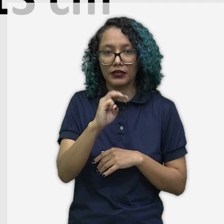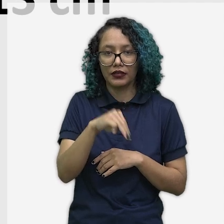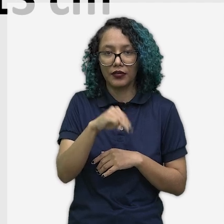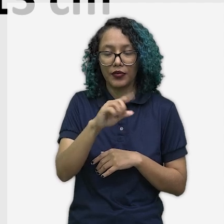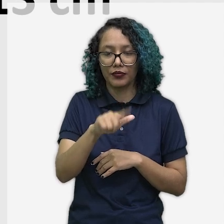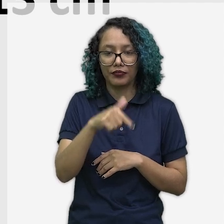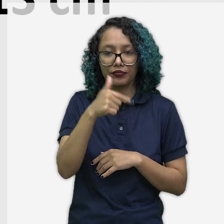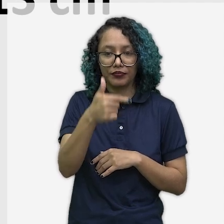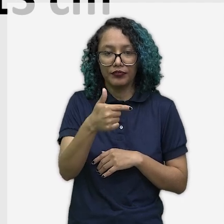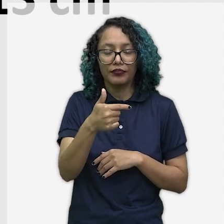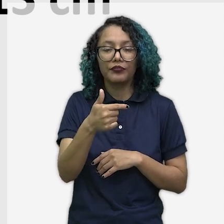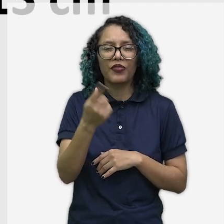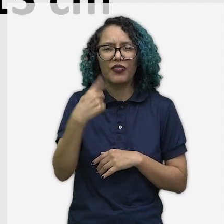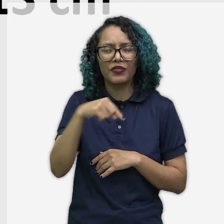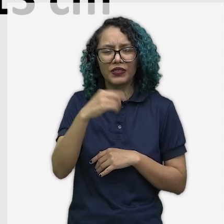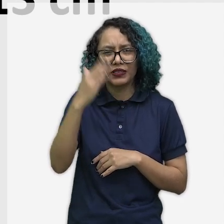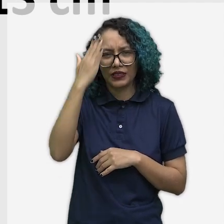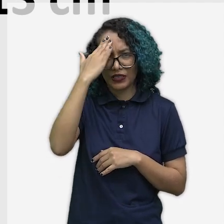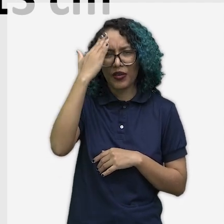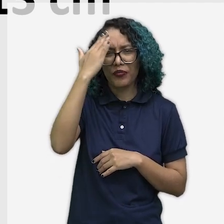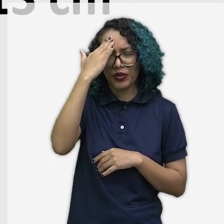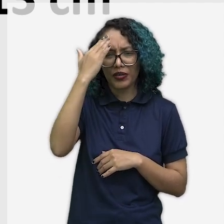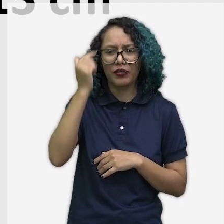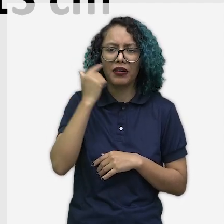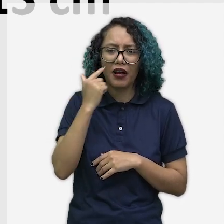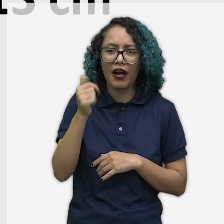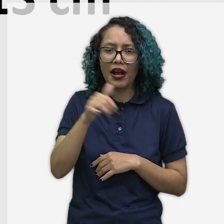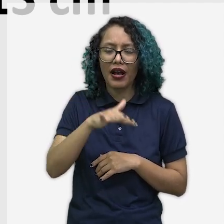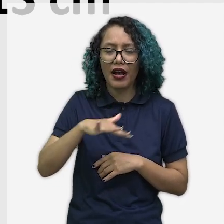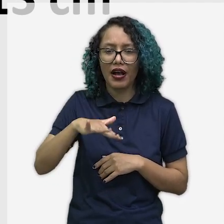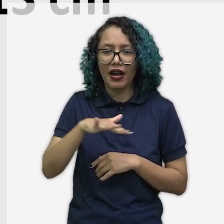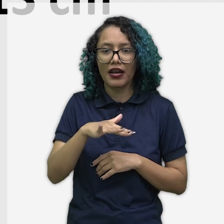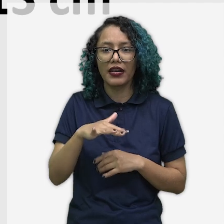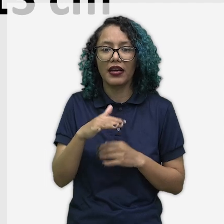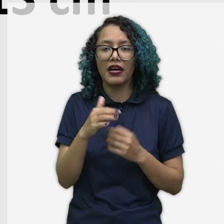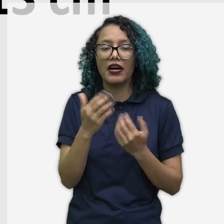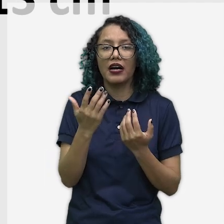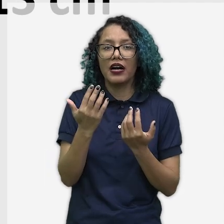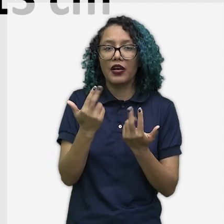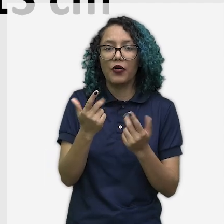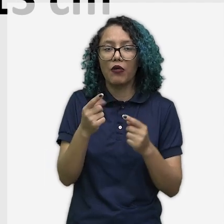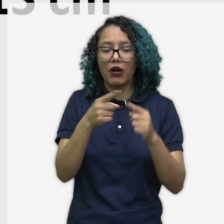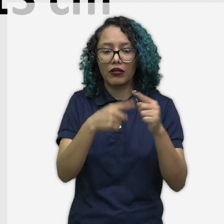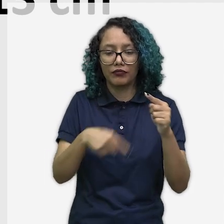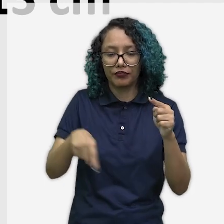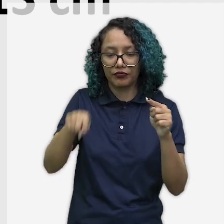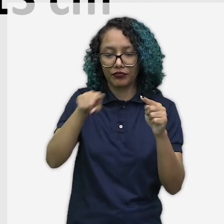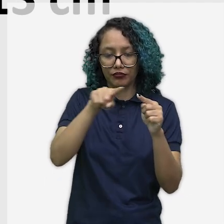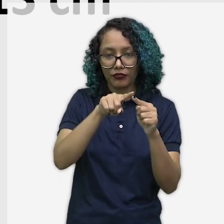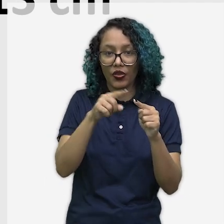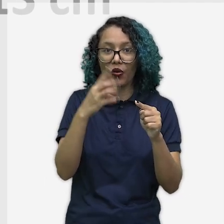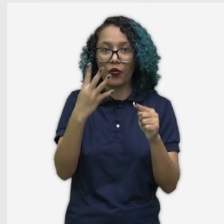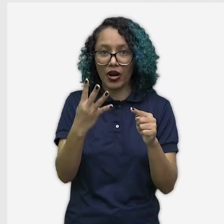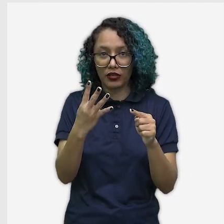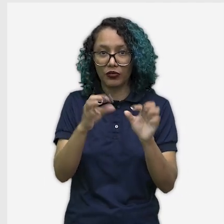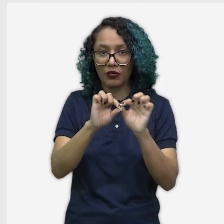quadrado. Sabia? Essa área é equivalente a 4 círculos do mesmo